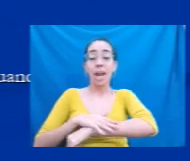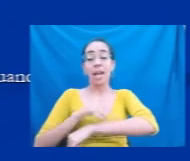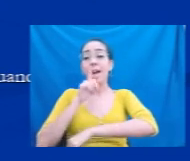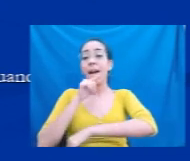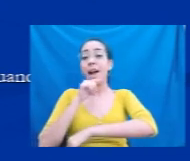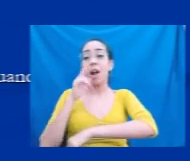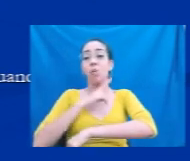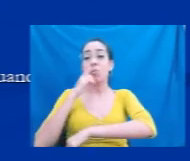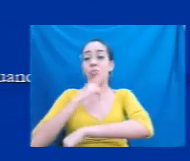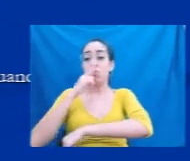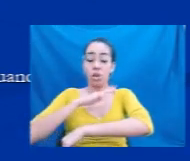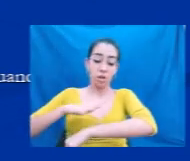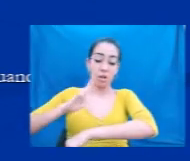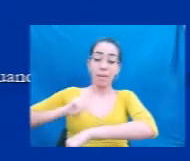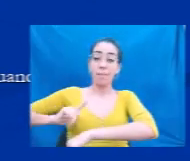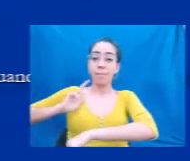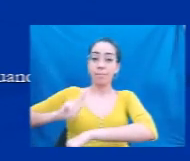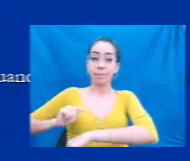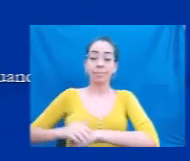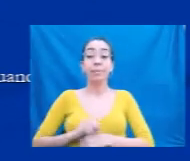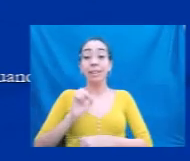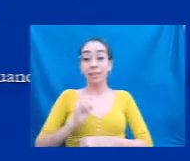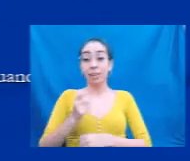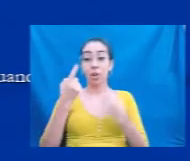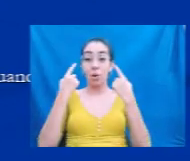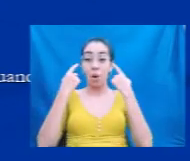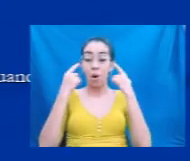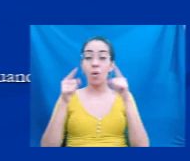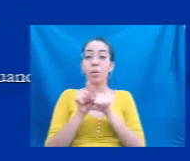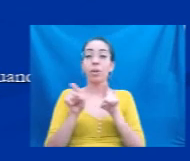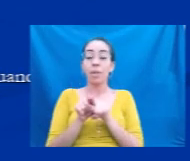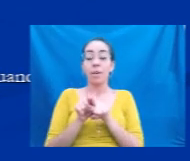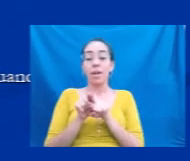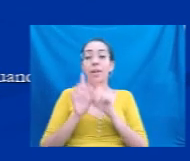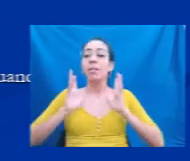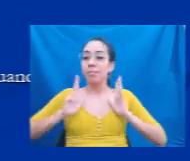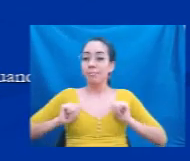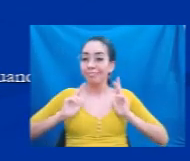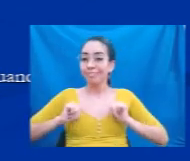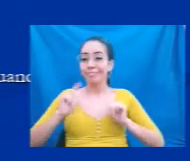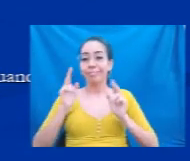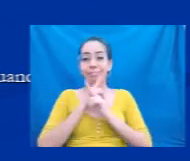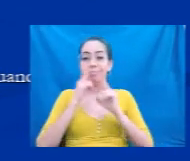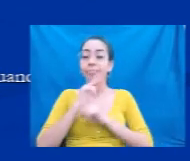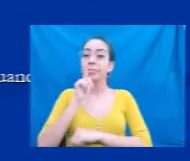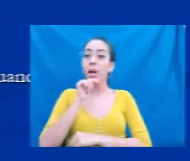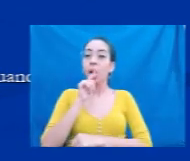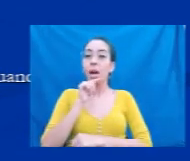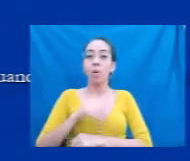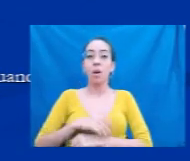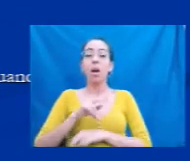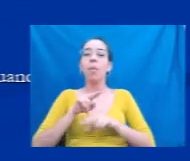com os olhos, o lavador de olhos deve ser utilizado, então por isso que a gente tem nos corredores de áreas que têm laboratórios, né,